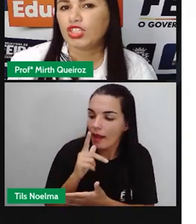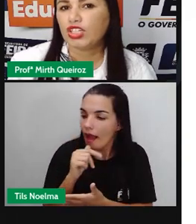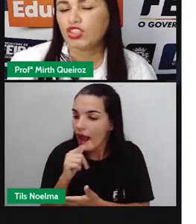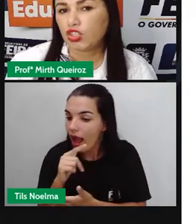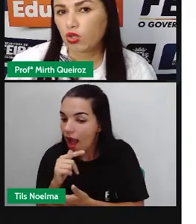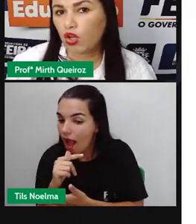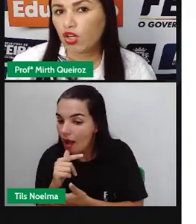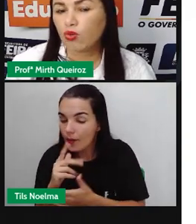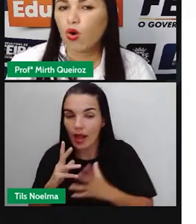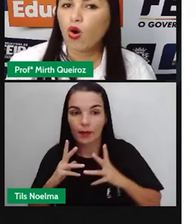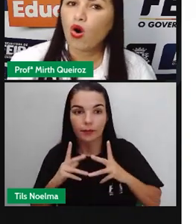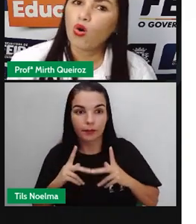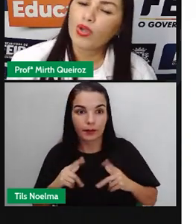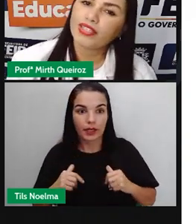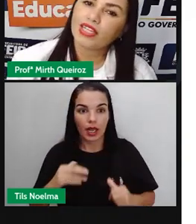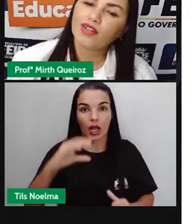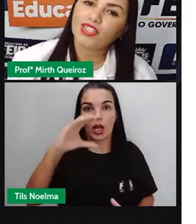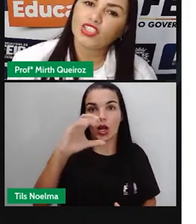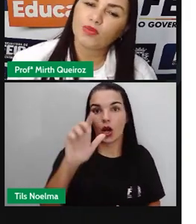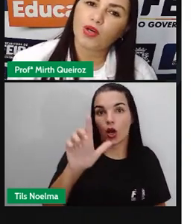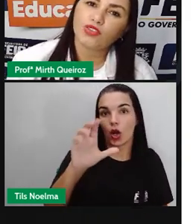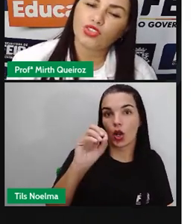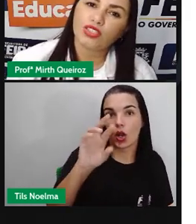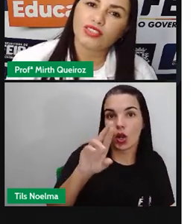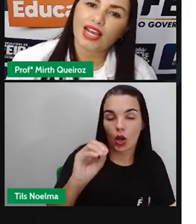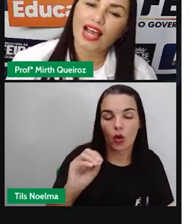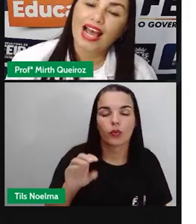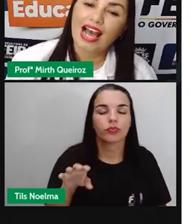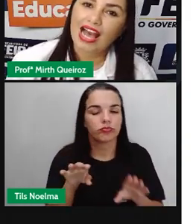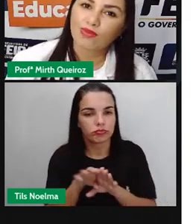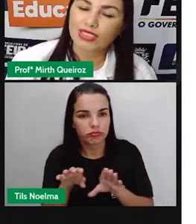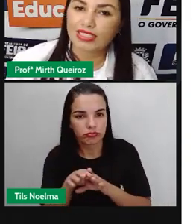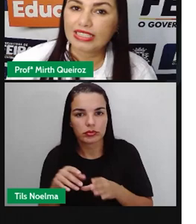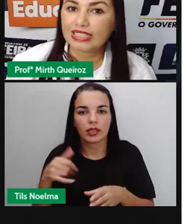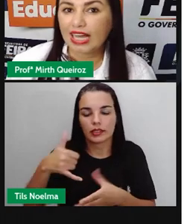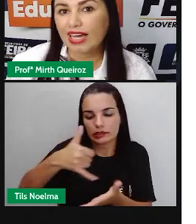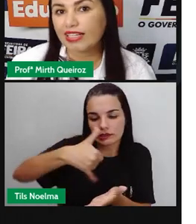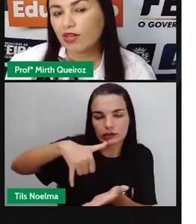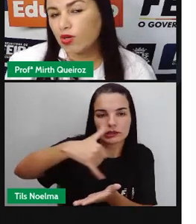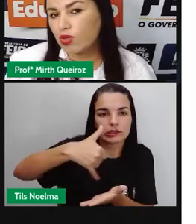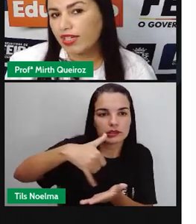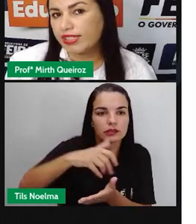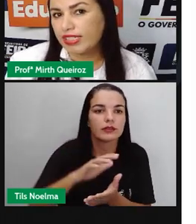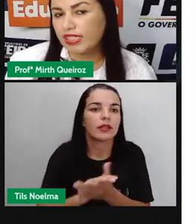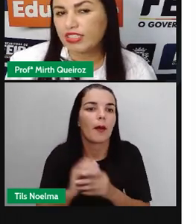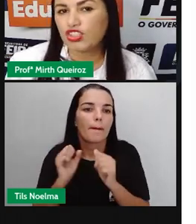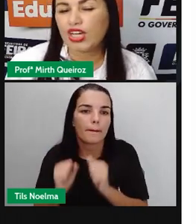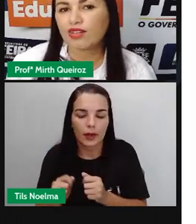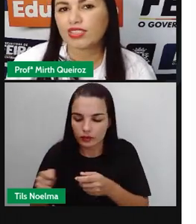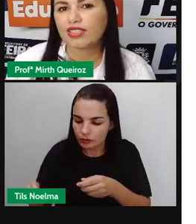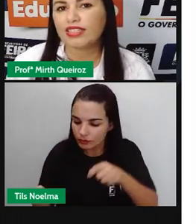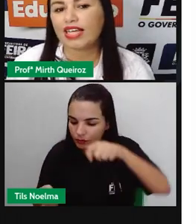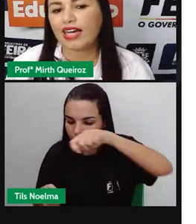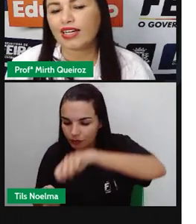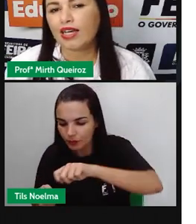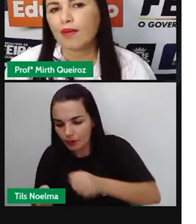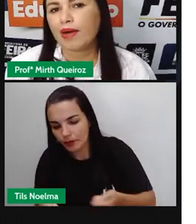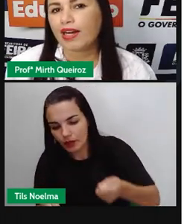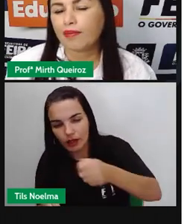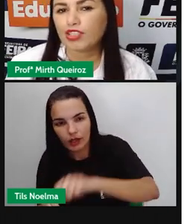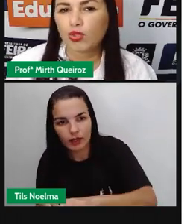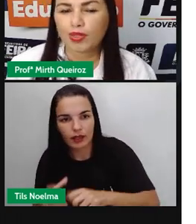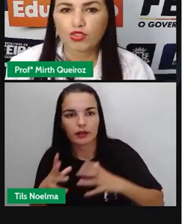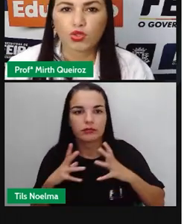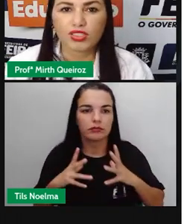de cloro ou então a gente pode utilizar a água sanitária na uma colherzinha ali de água sanitária